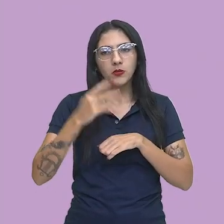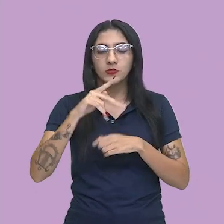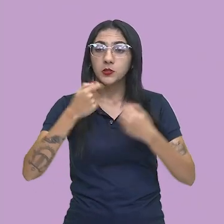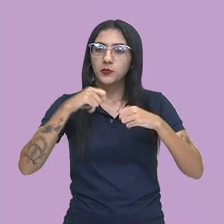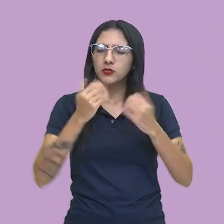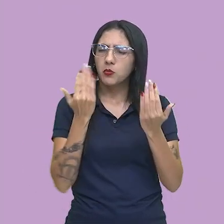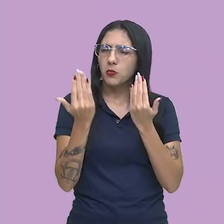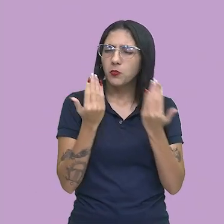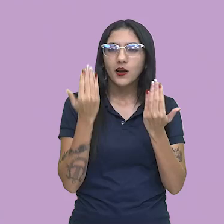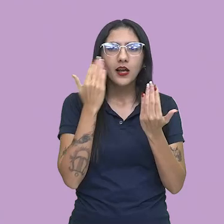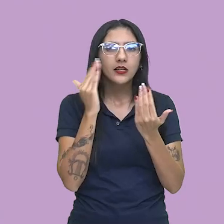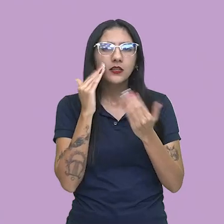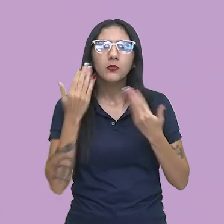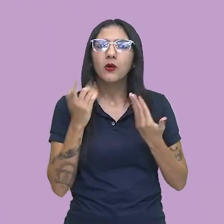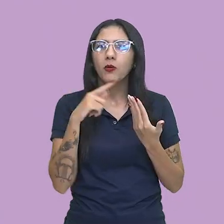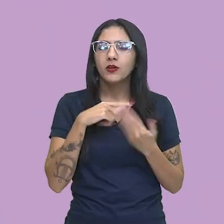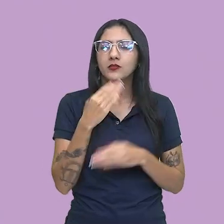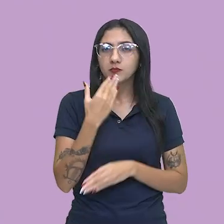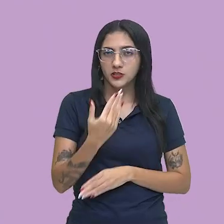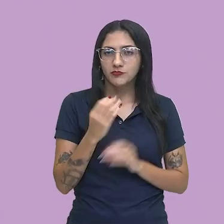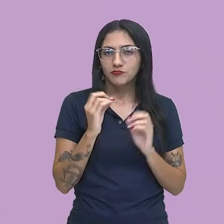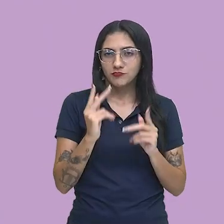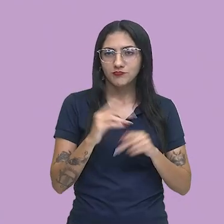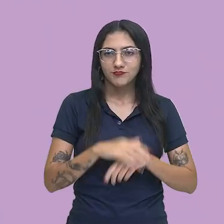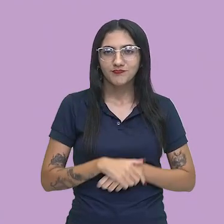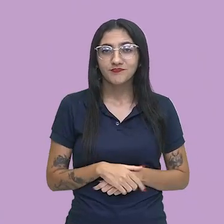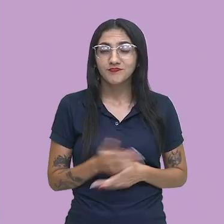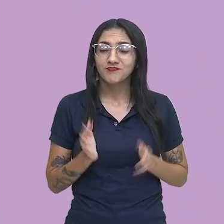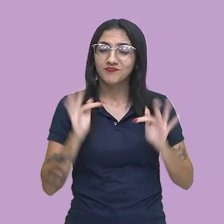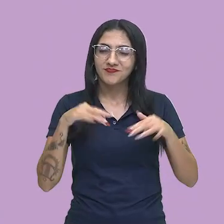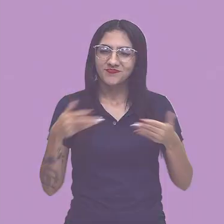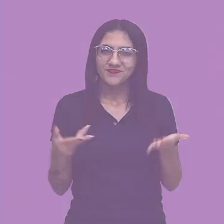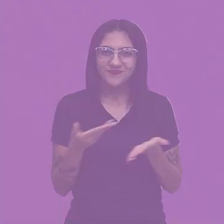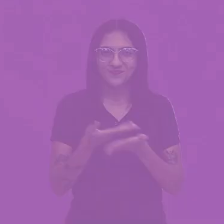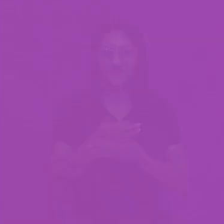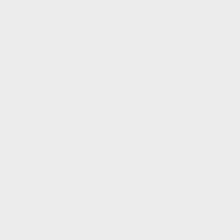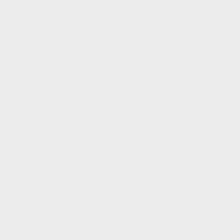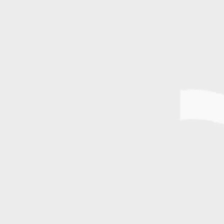perfeitamente o que tem que ser calculado para cada uma delas, tá bom? Chegamos ao final da nossa aula.